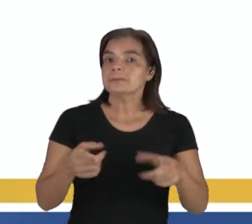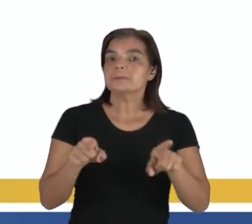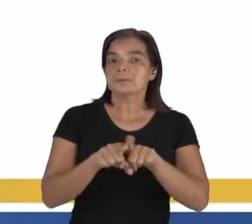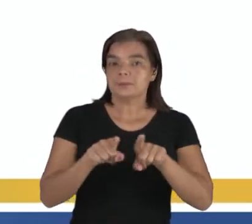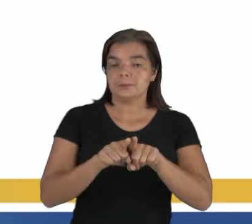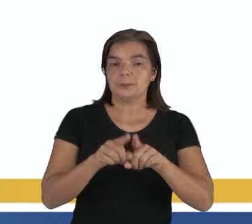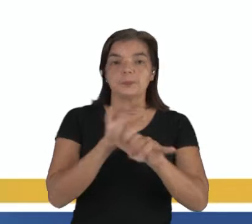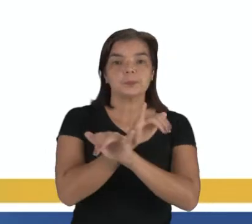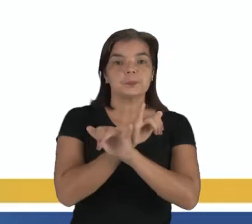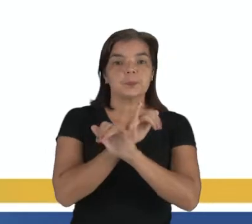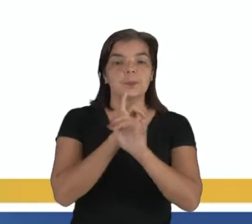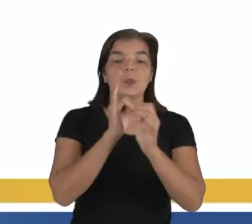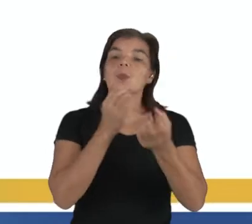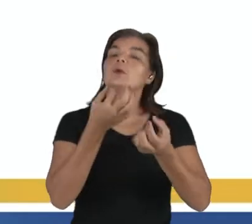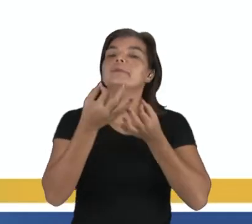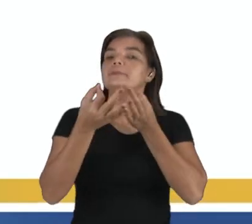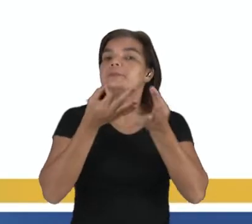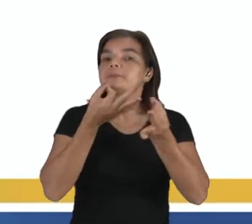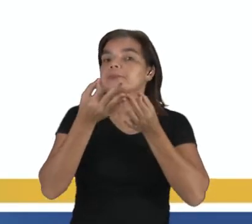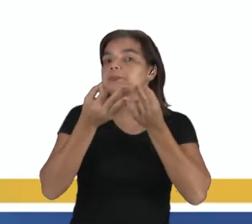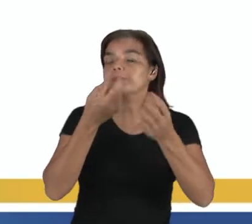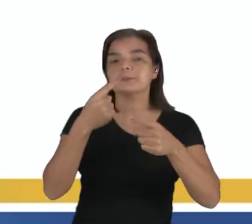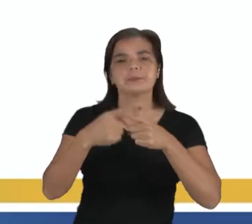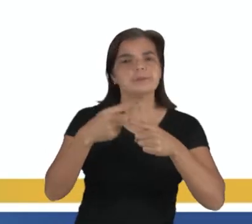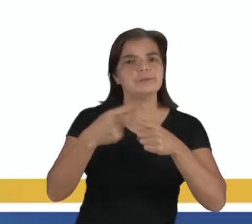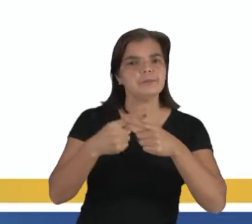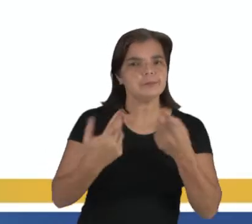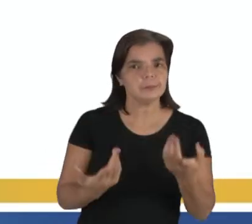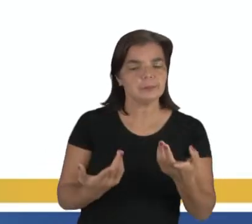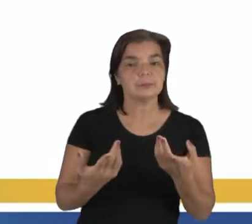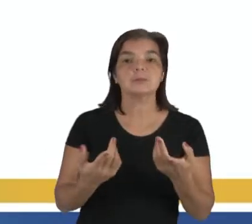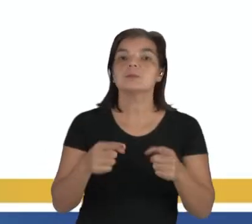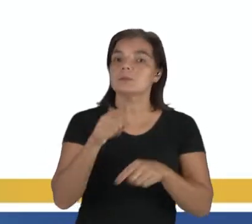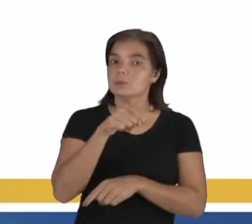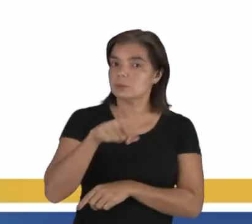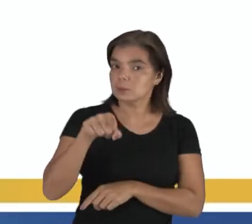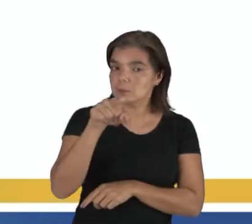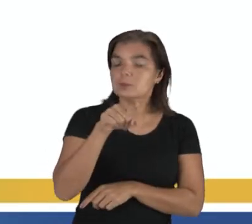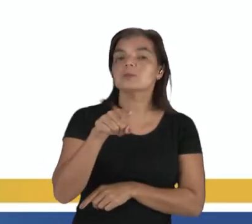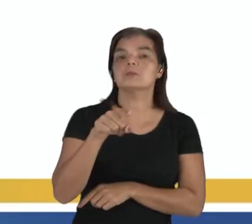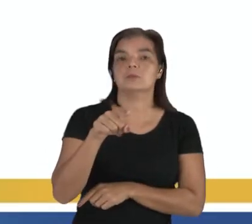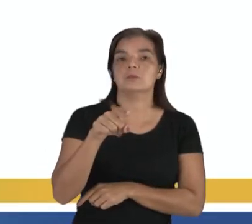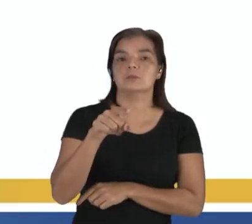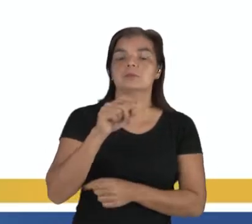é argumentativo. Por que ele é argumentativo? Porque para você